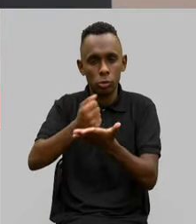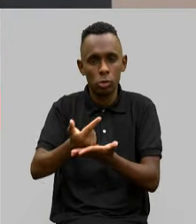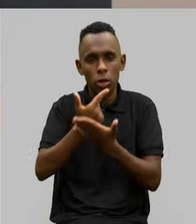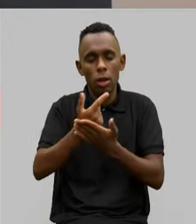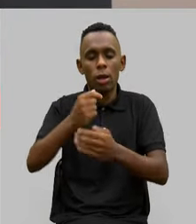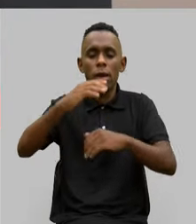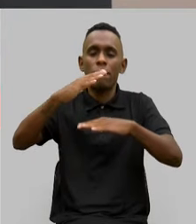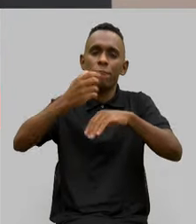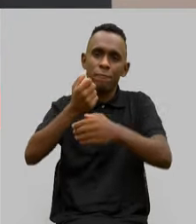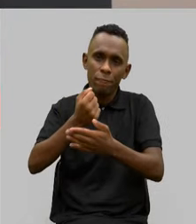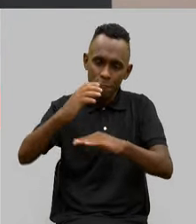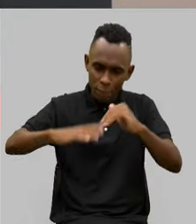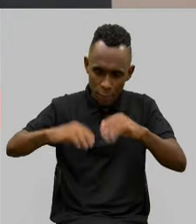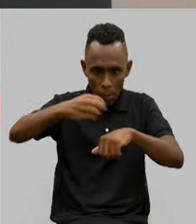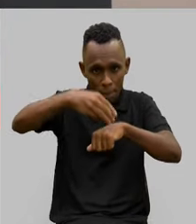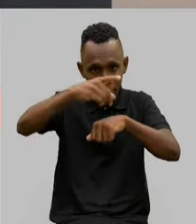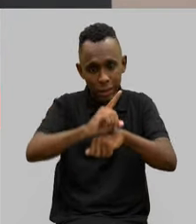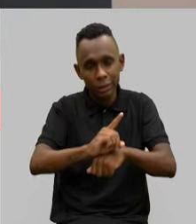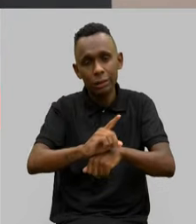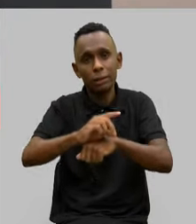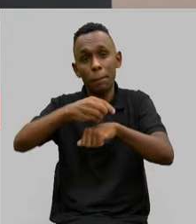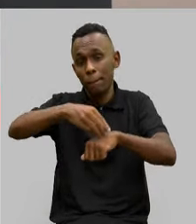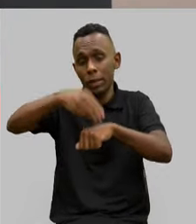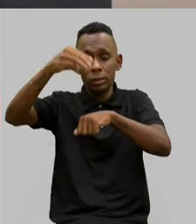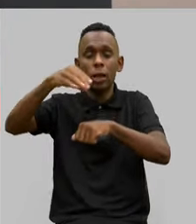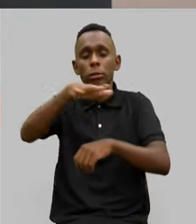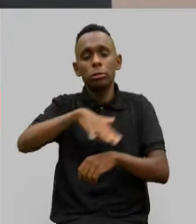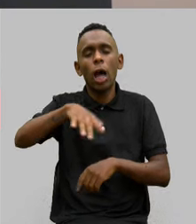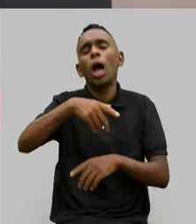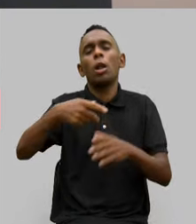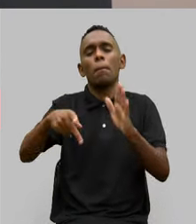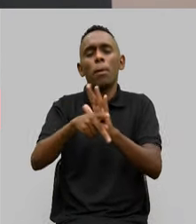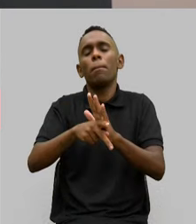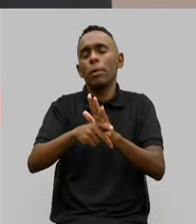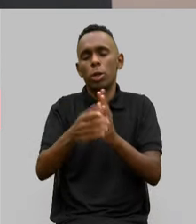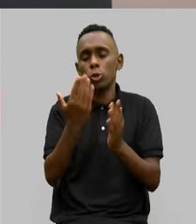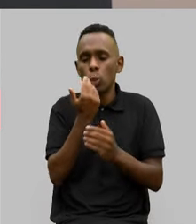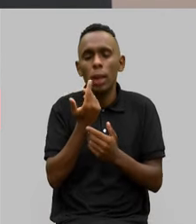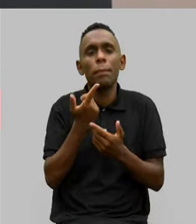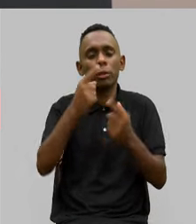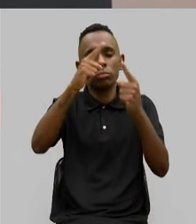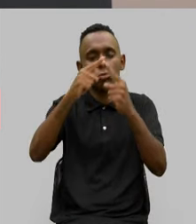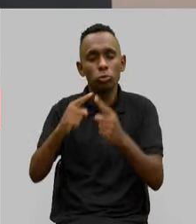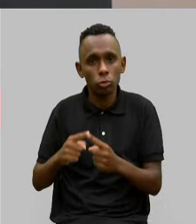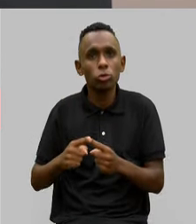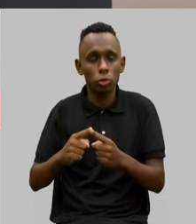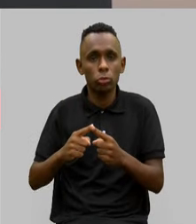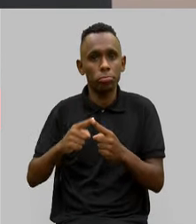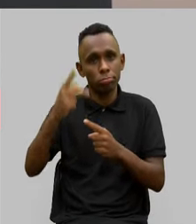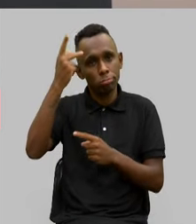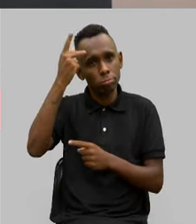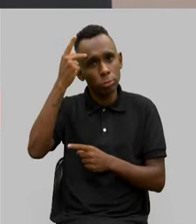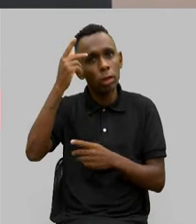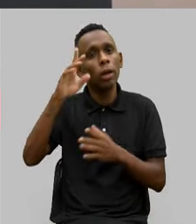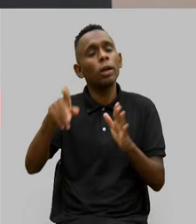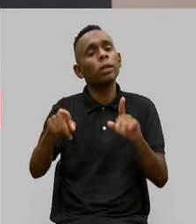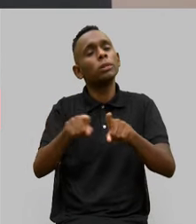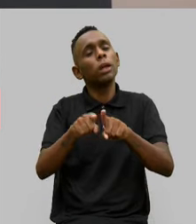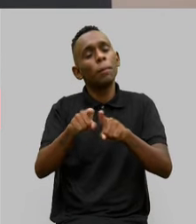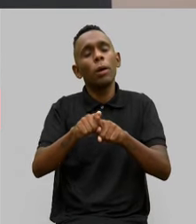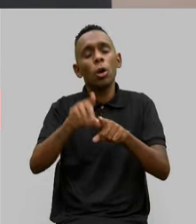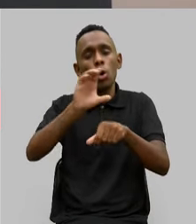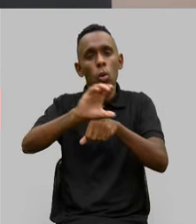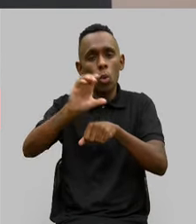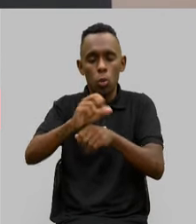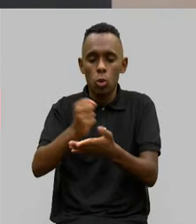botânica e doutorado em ciências dos alimentos na USP Professor associado no curso de farmácia